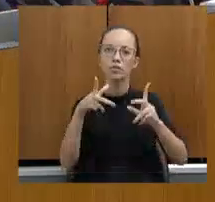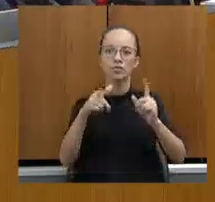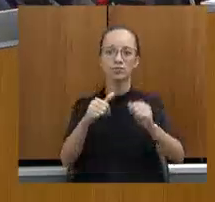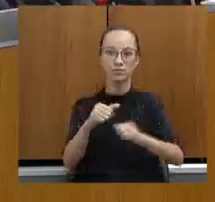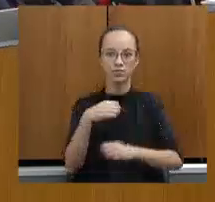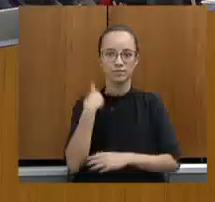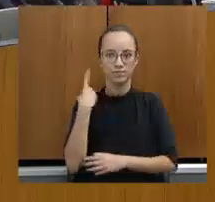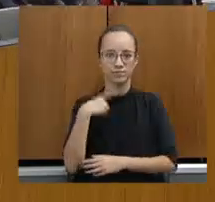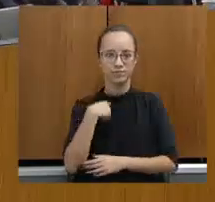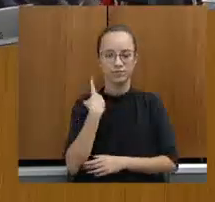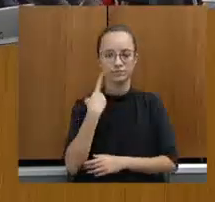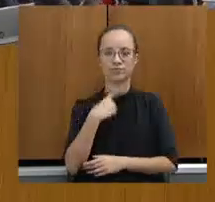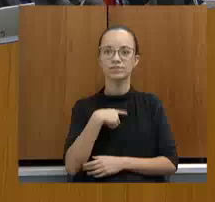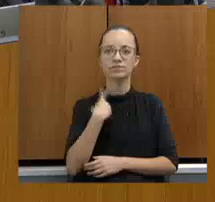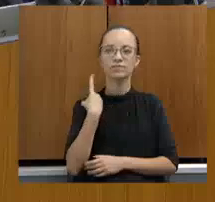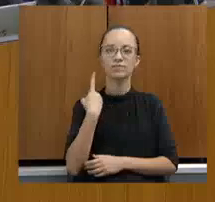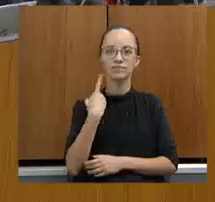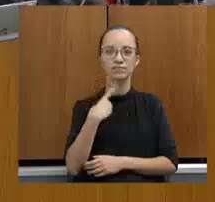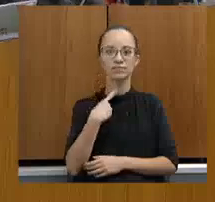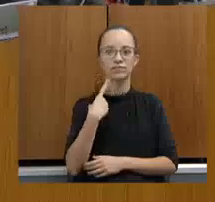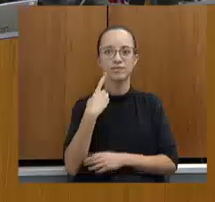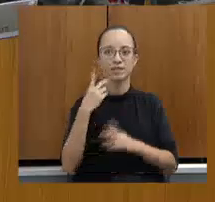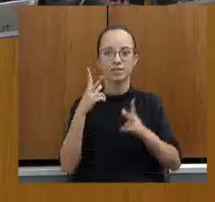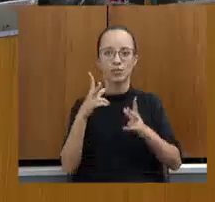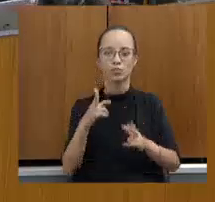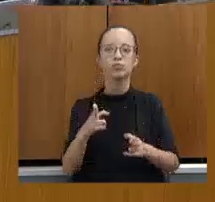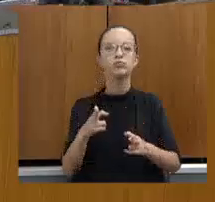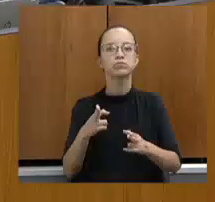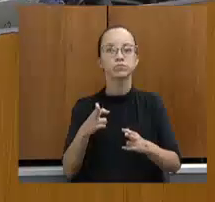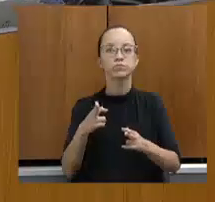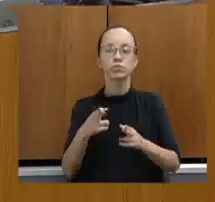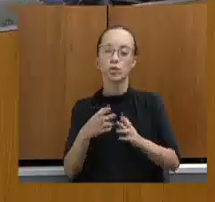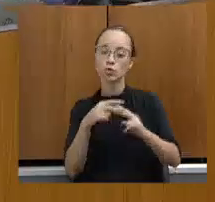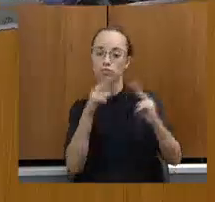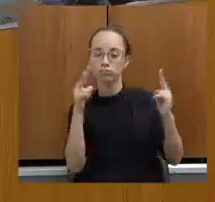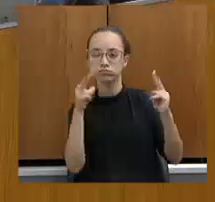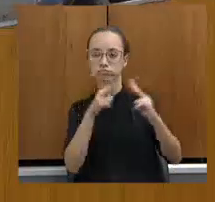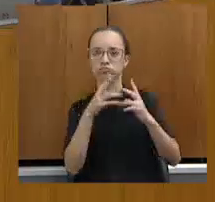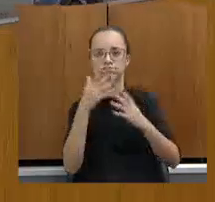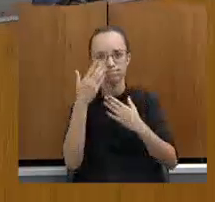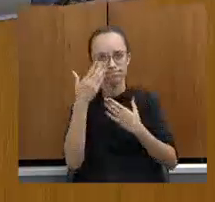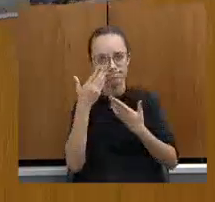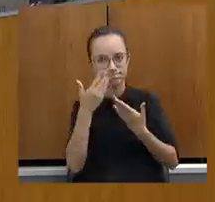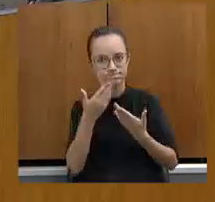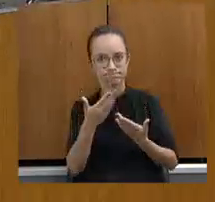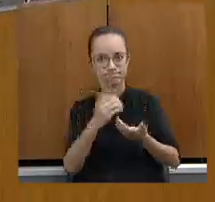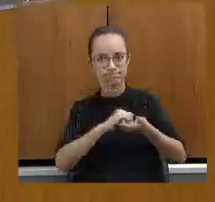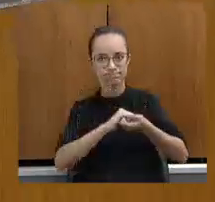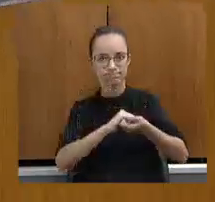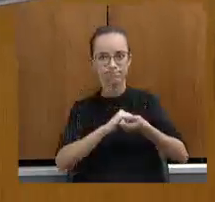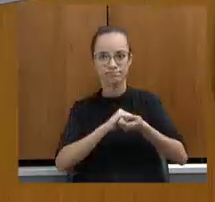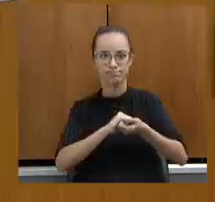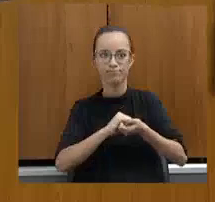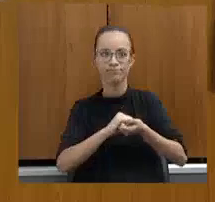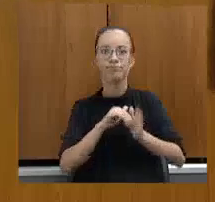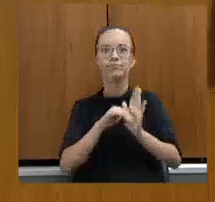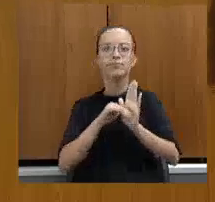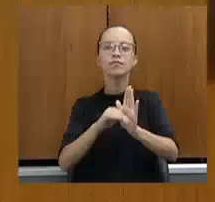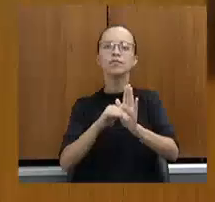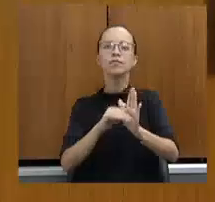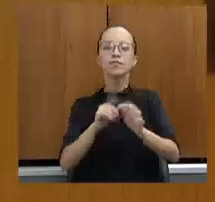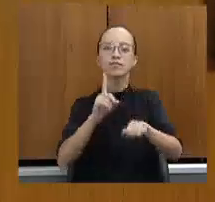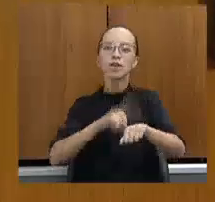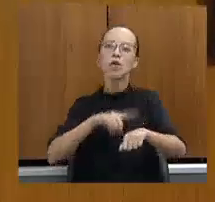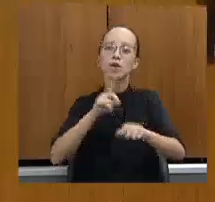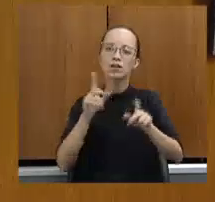deputados dessa mesa e da mesma forma os que estão de forma online cumprimentar toda a assistência e na mesma hora